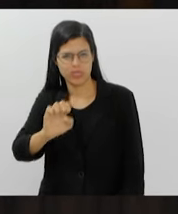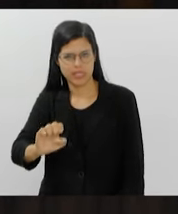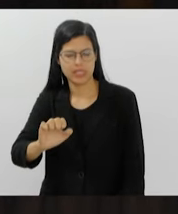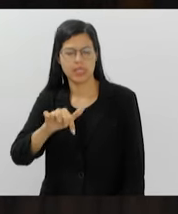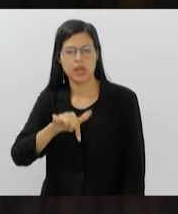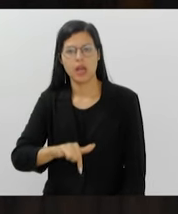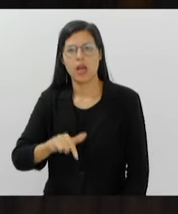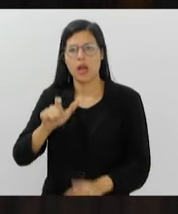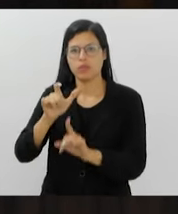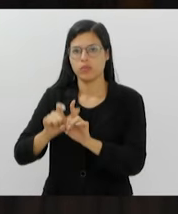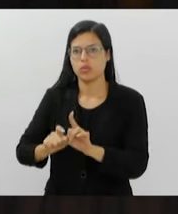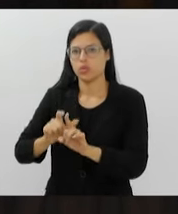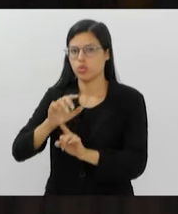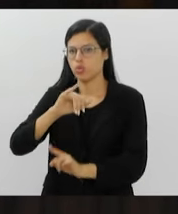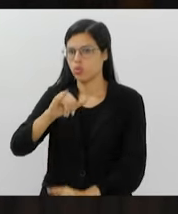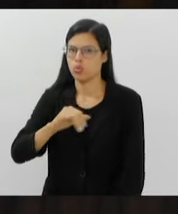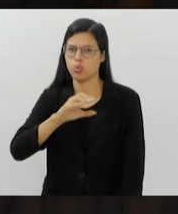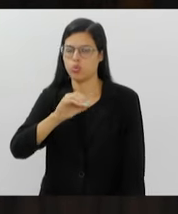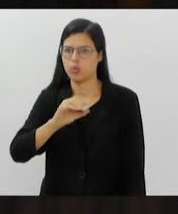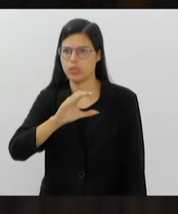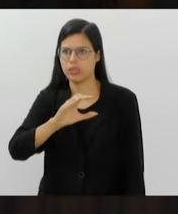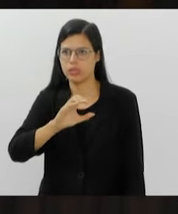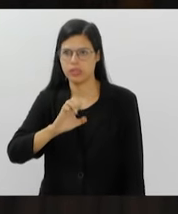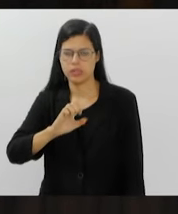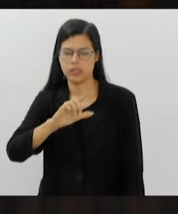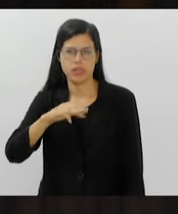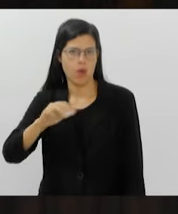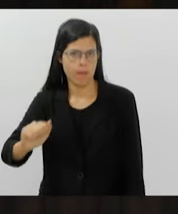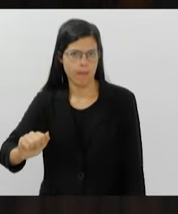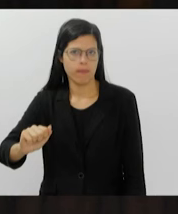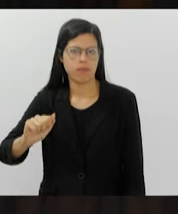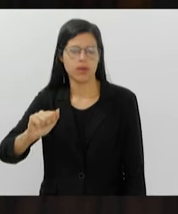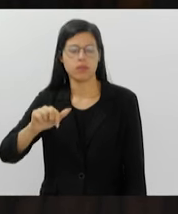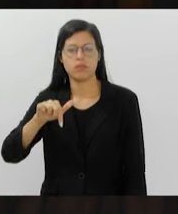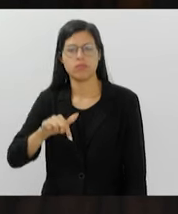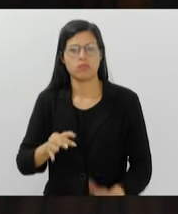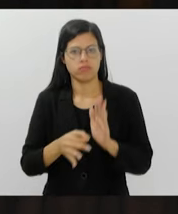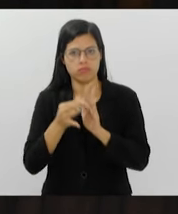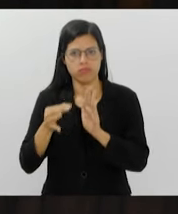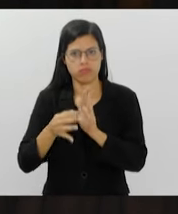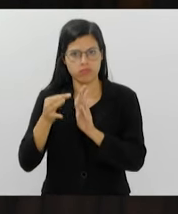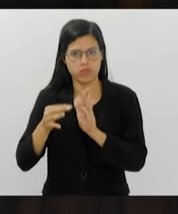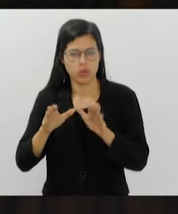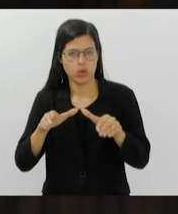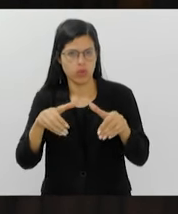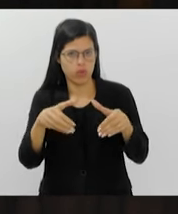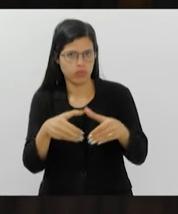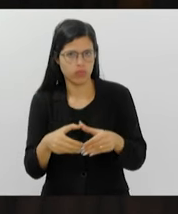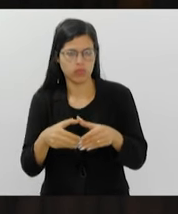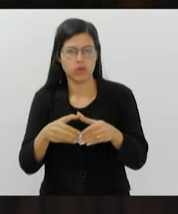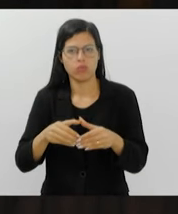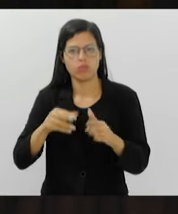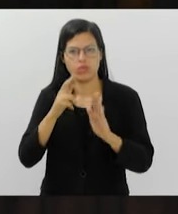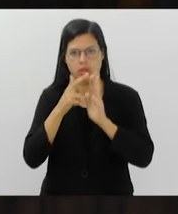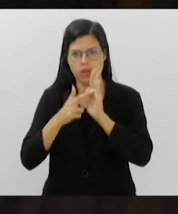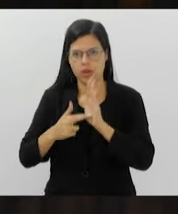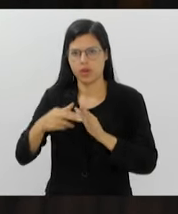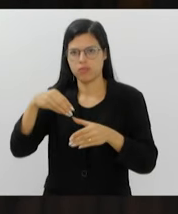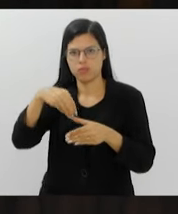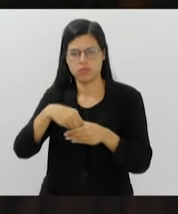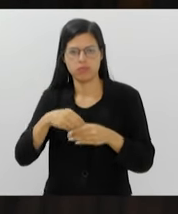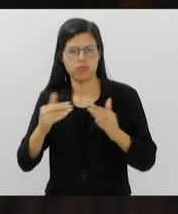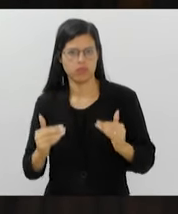Selma L. Limitada. Pareceres da Comissão de Normas Internas e Proposições Externas, favorável. Relator, deputado